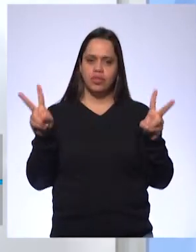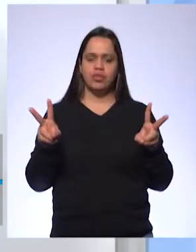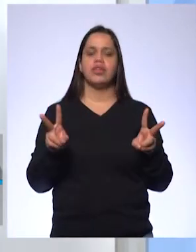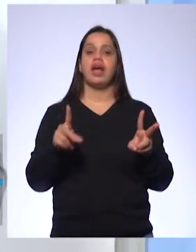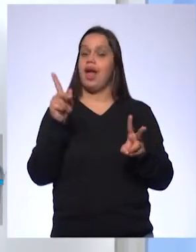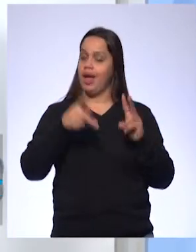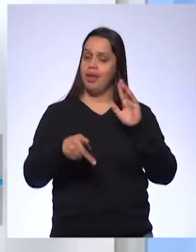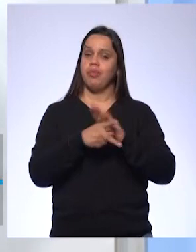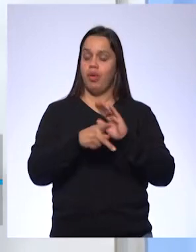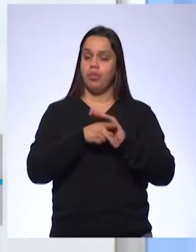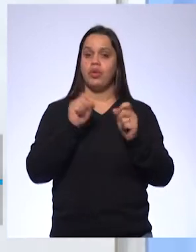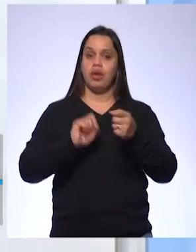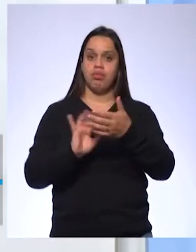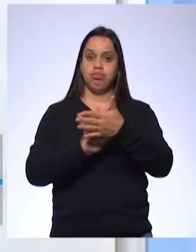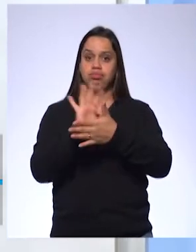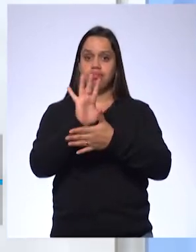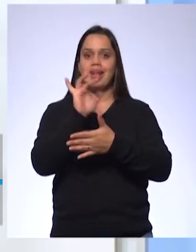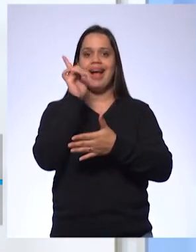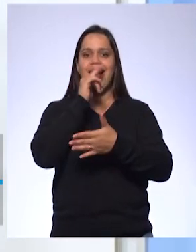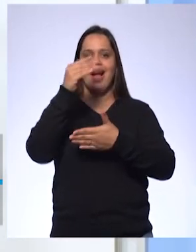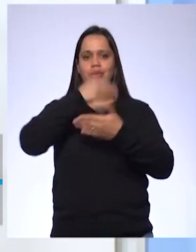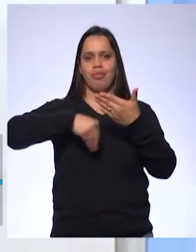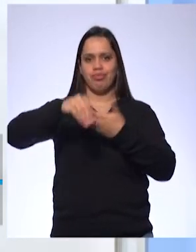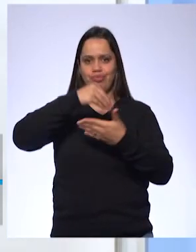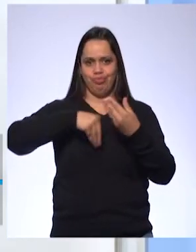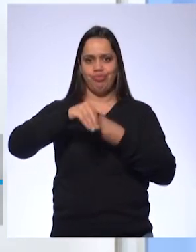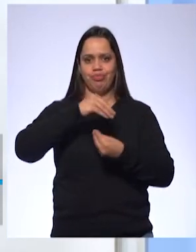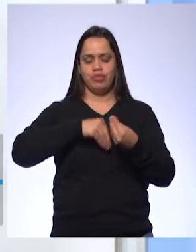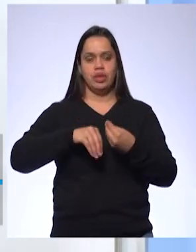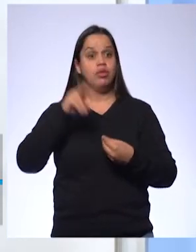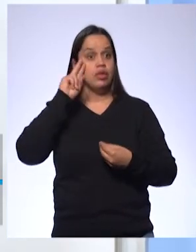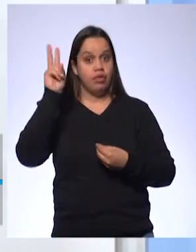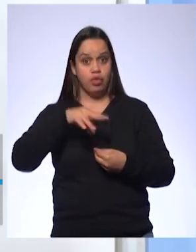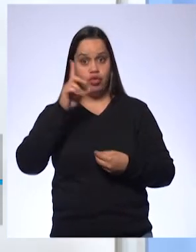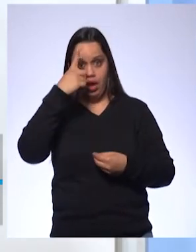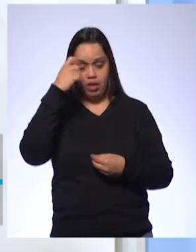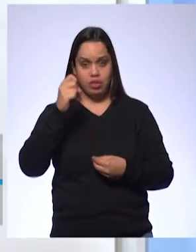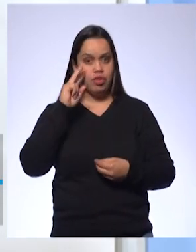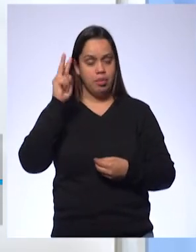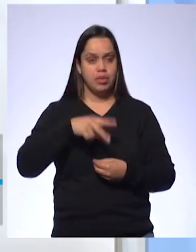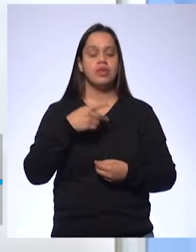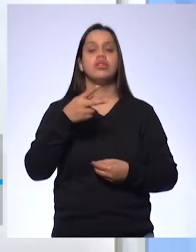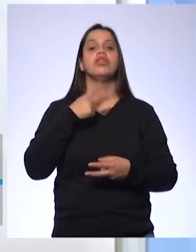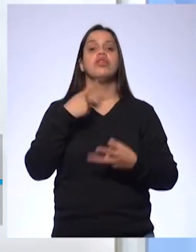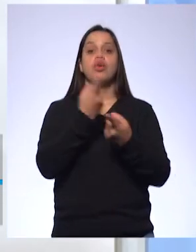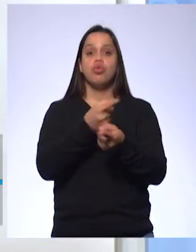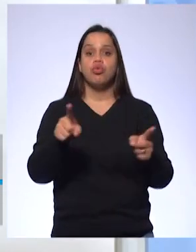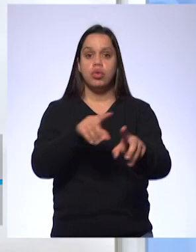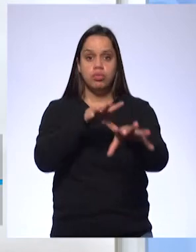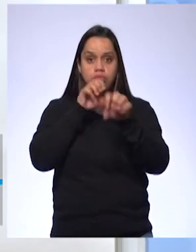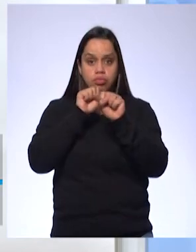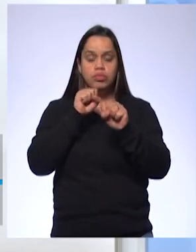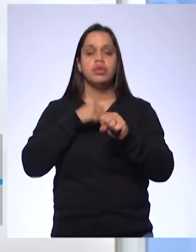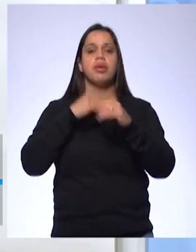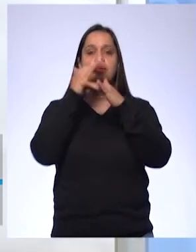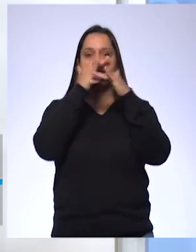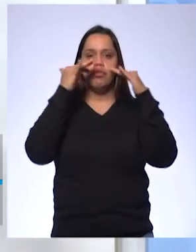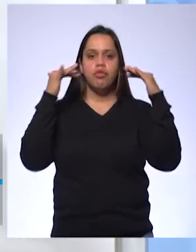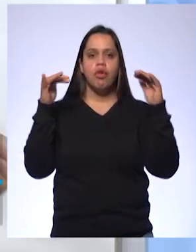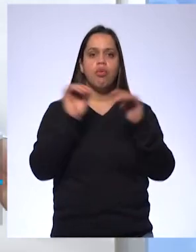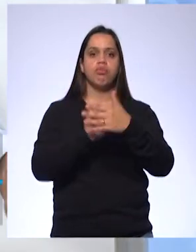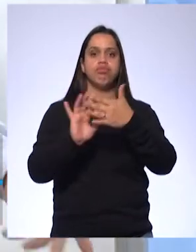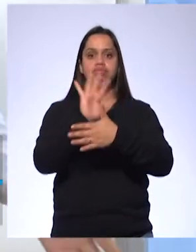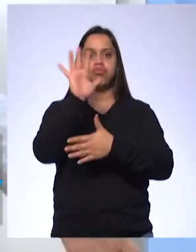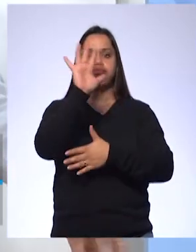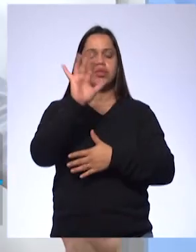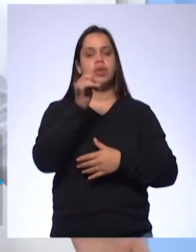água. Então, eu gosto sempre de lembrar isso. Pegou aí a hipótese, se você sente o cheiro de churrasco, você sente o cheiro de fumaça. O que é fumaça? Ó,